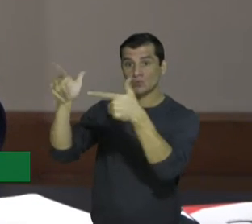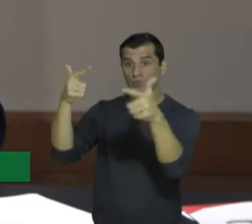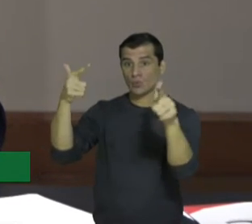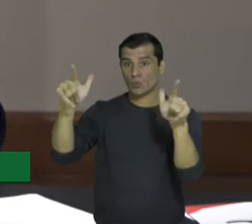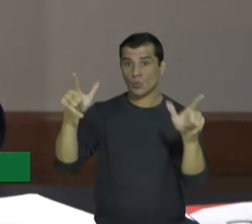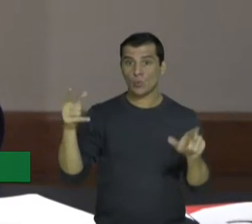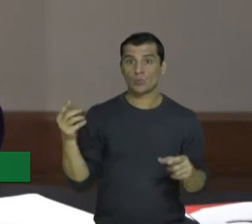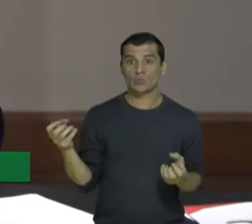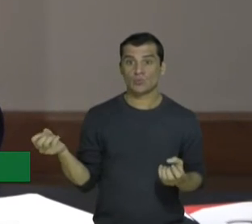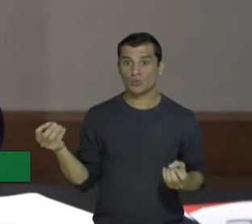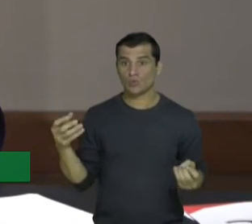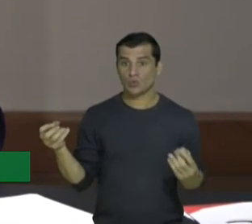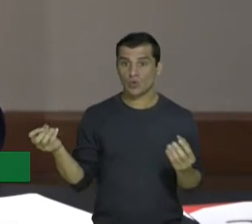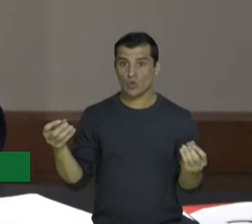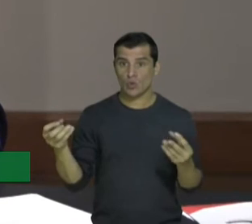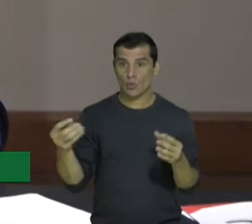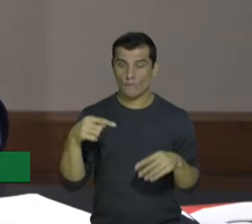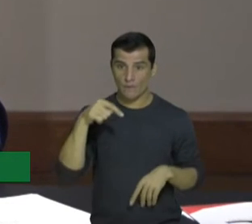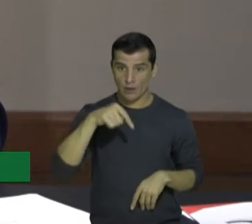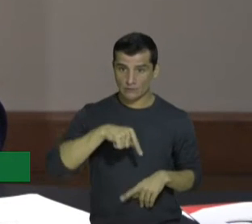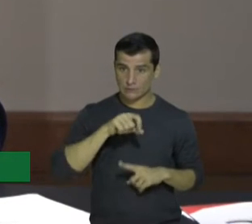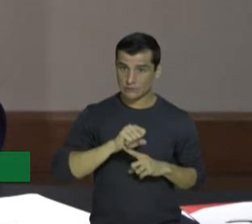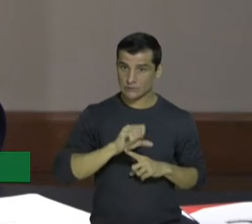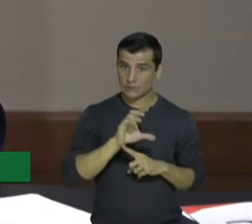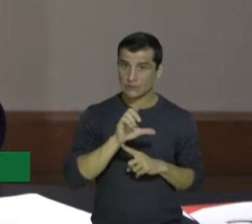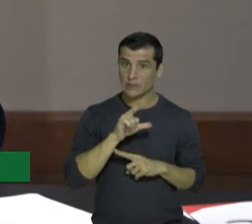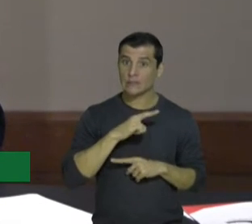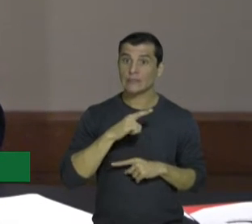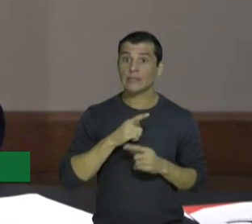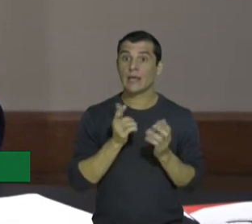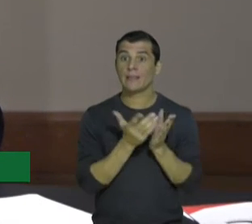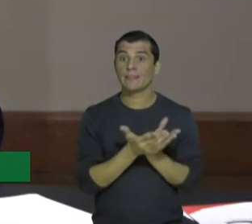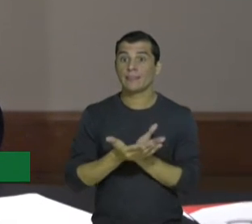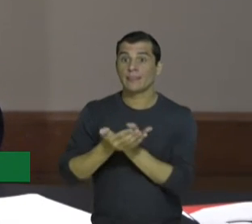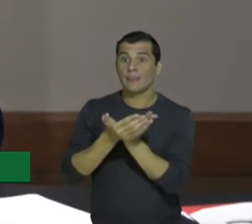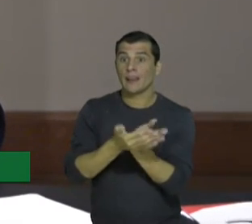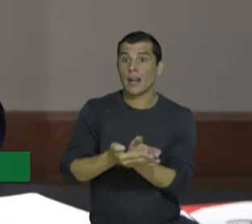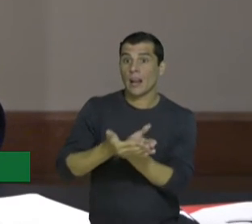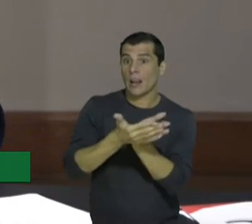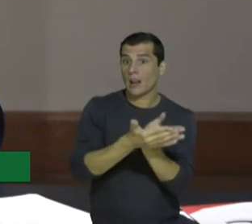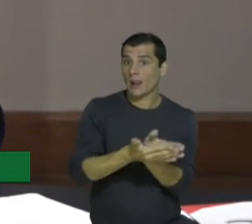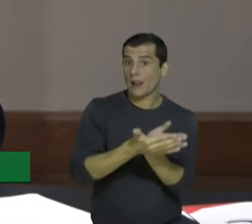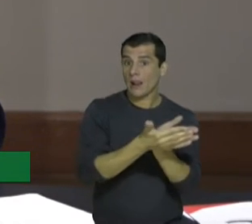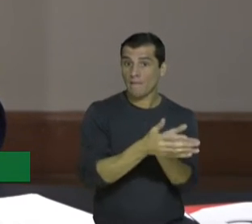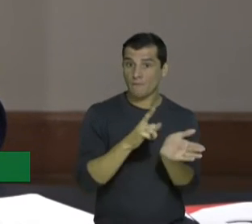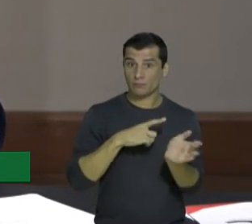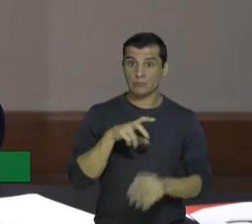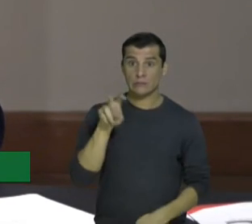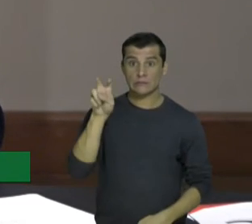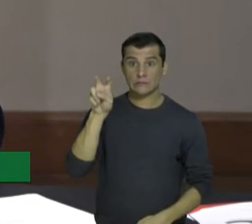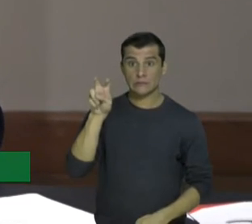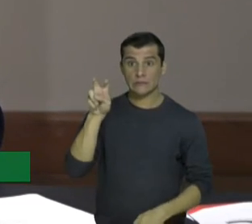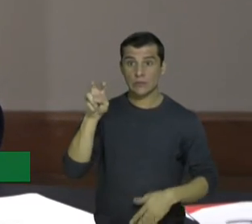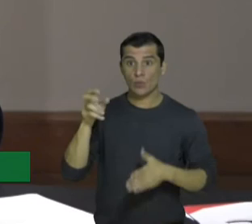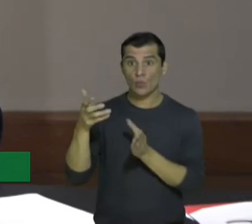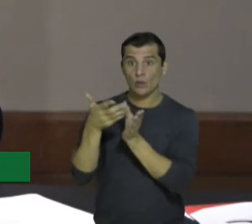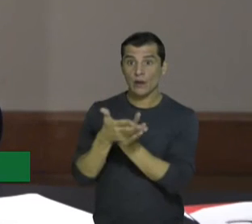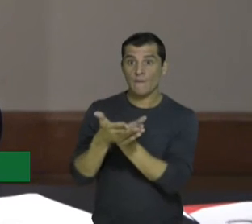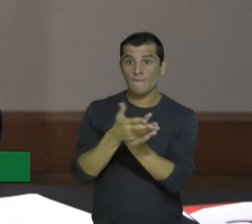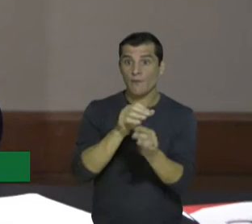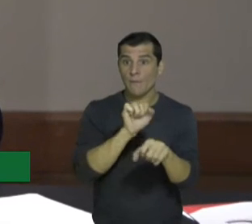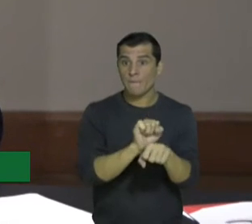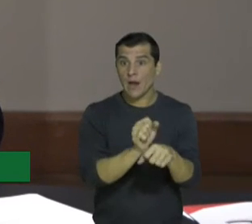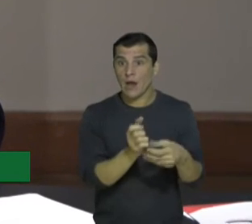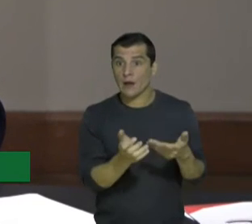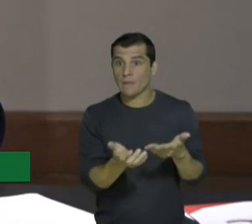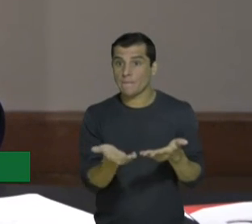Catarina tem cinco portos nós temos uma uma rede logística que está de alguma forma em